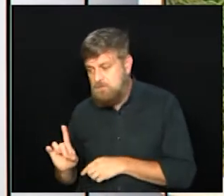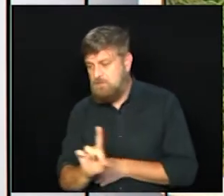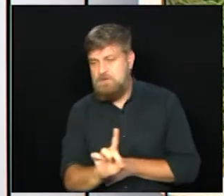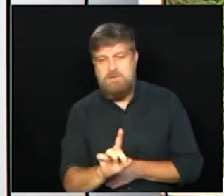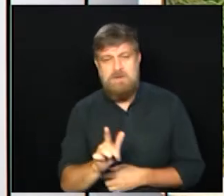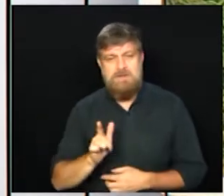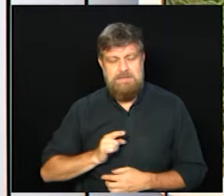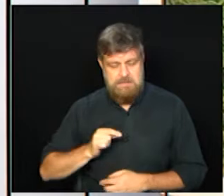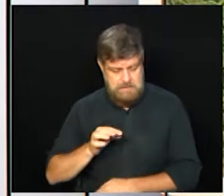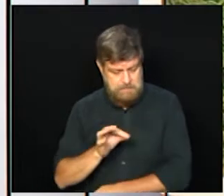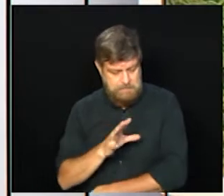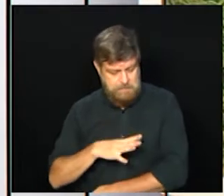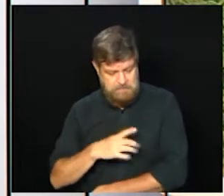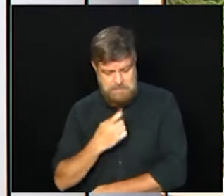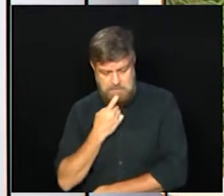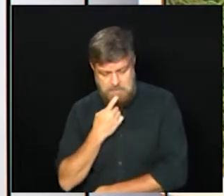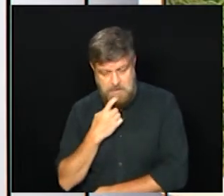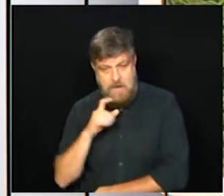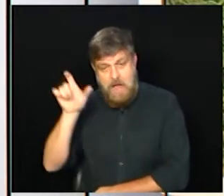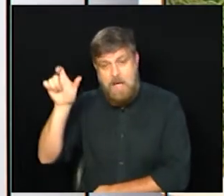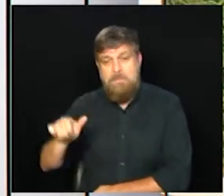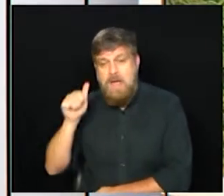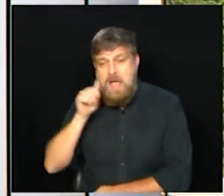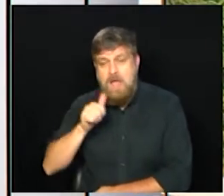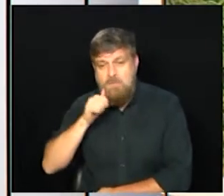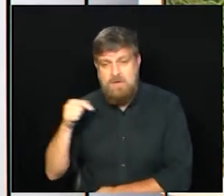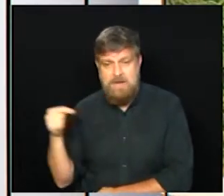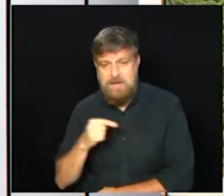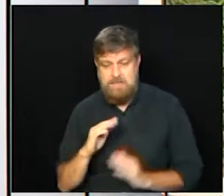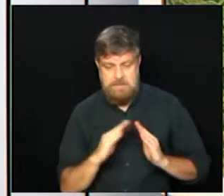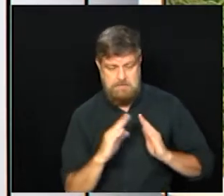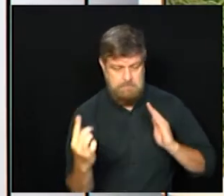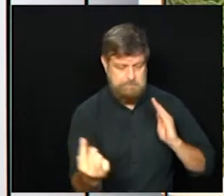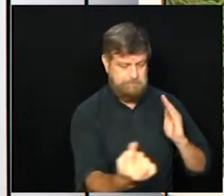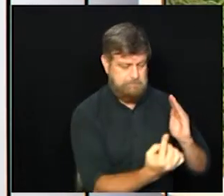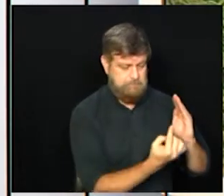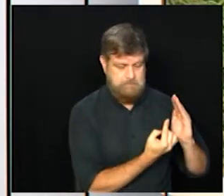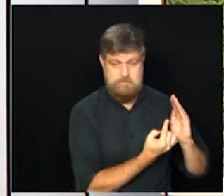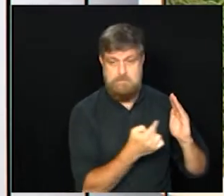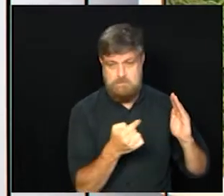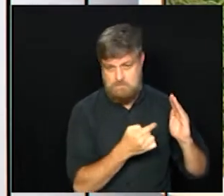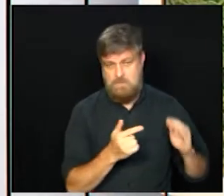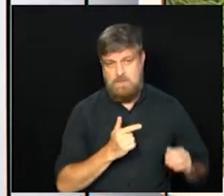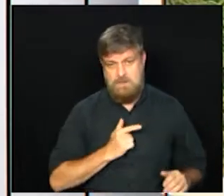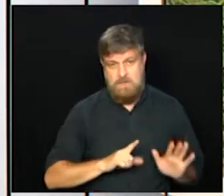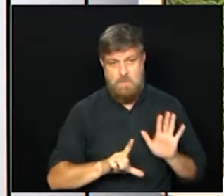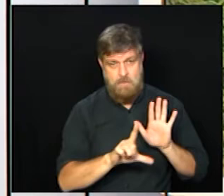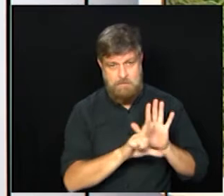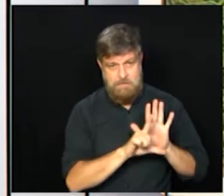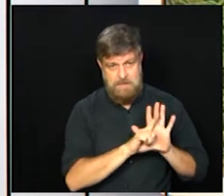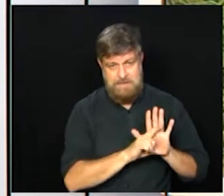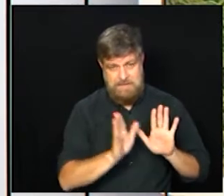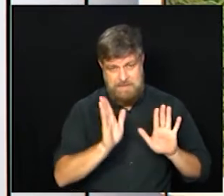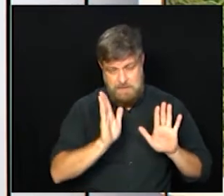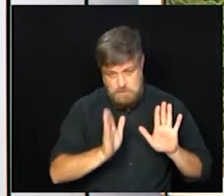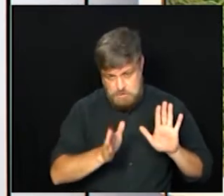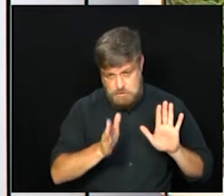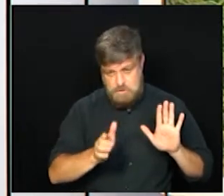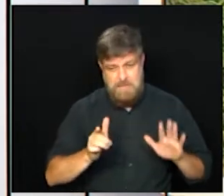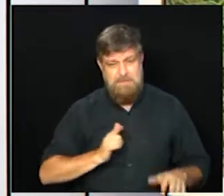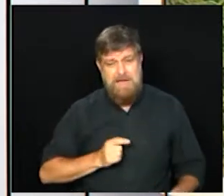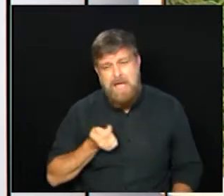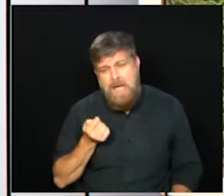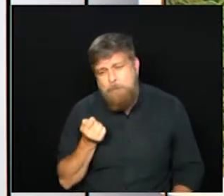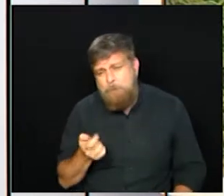um auxílio, mas para as mulheres que são abrigadas na SARA-M, né? Inclusive, existe uma lei sobre isso, mas assim, ainda é muito